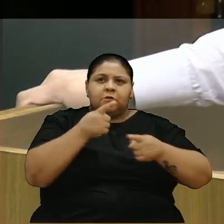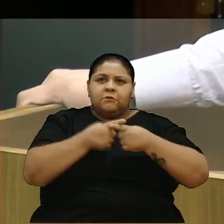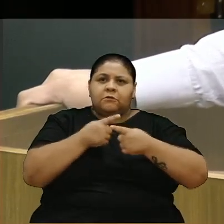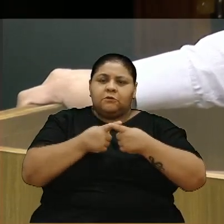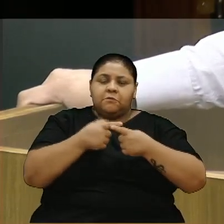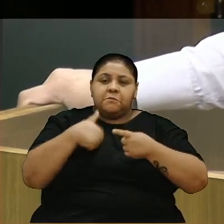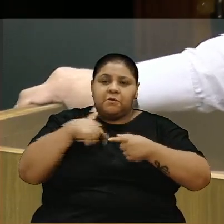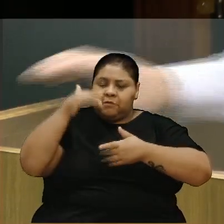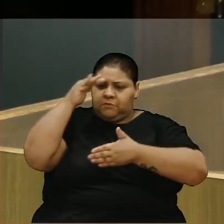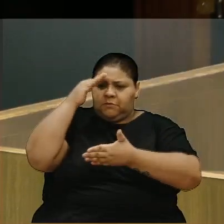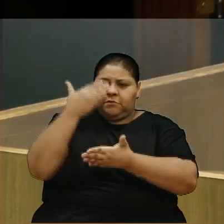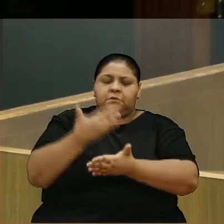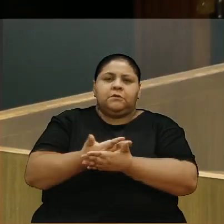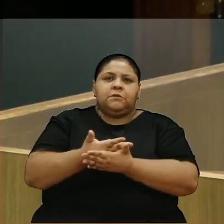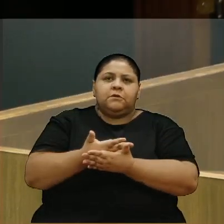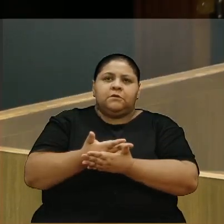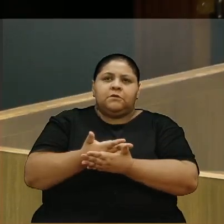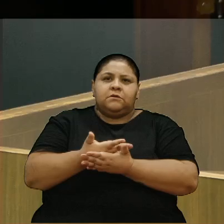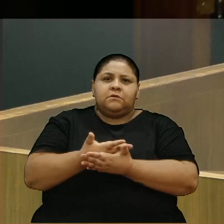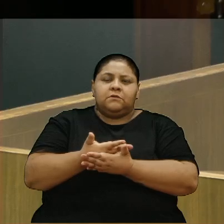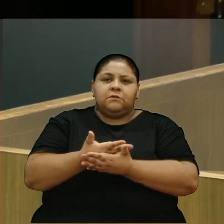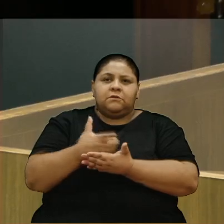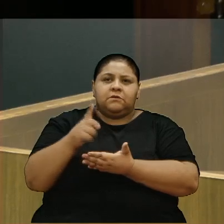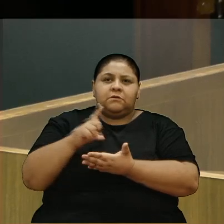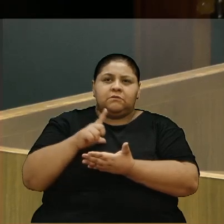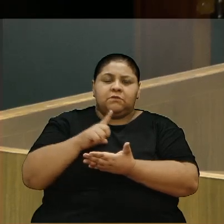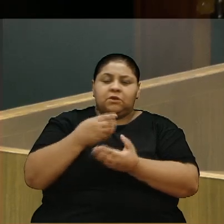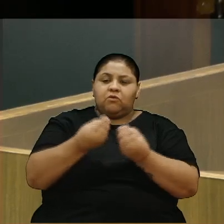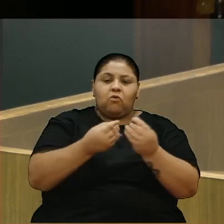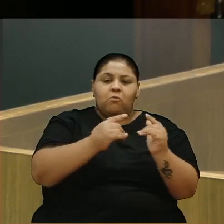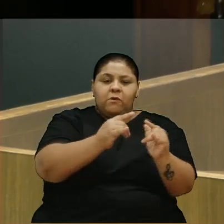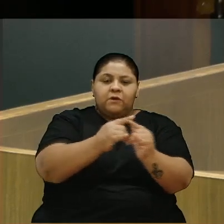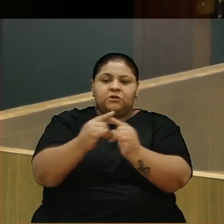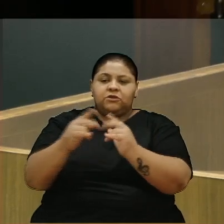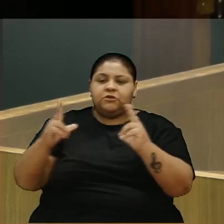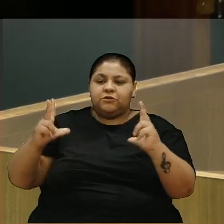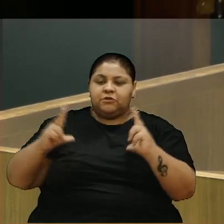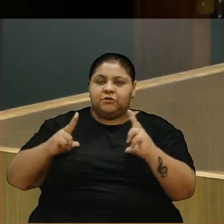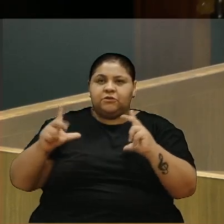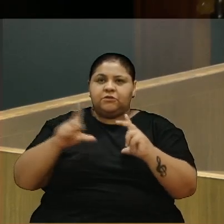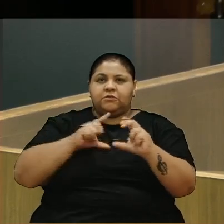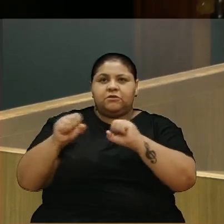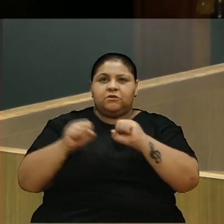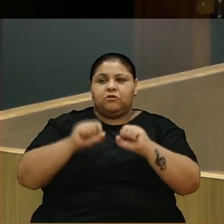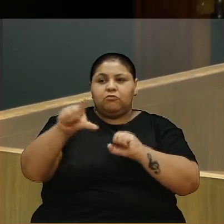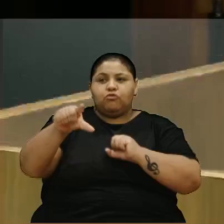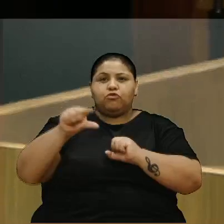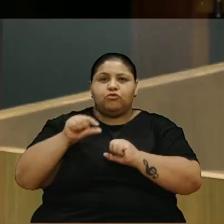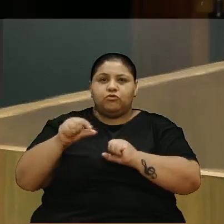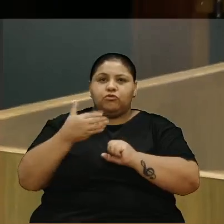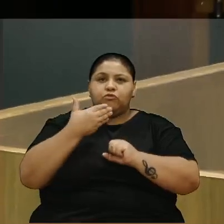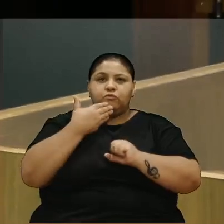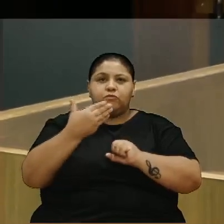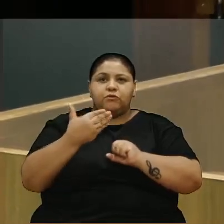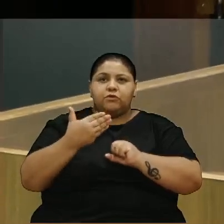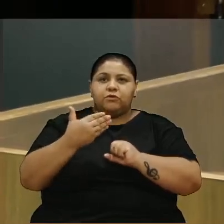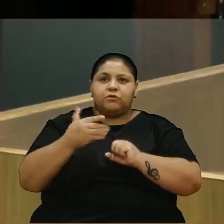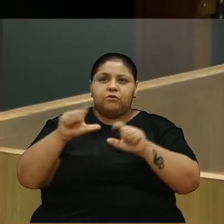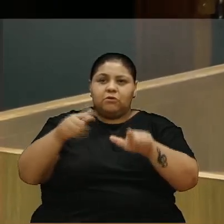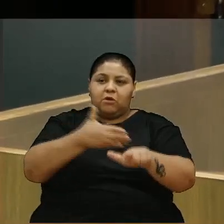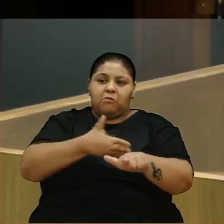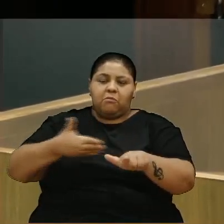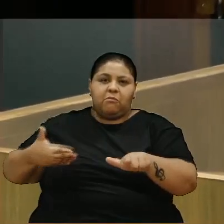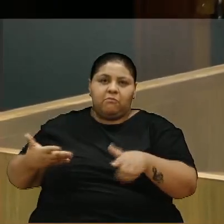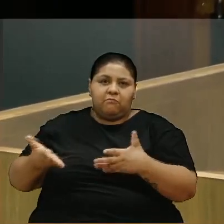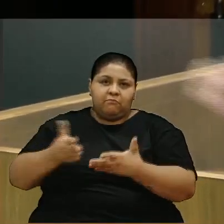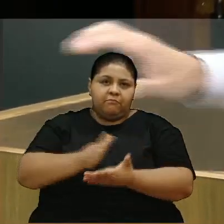ponto de vista, é desprovido que uma entidade privada, né, que tem o poder de escolher e reivindicar um espaço público para uso exclusivo.